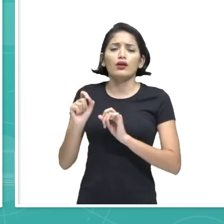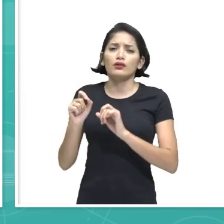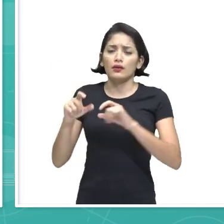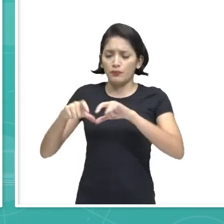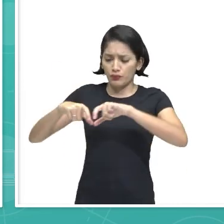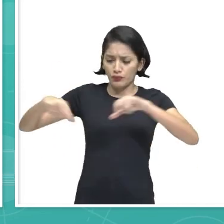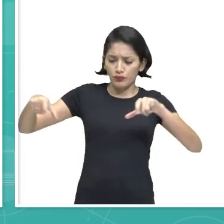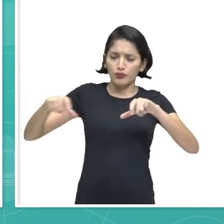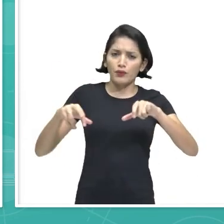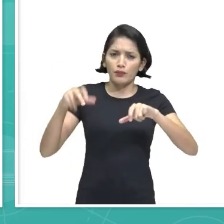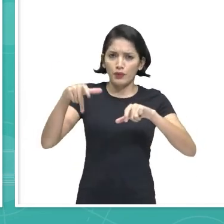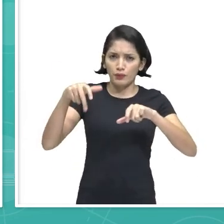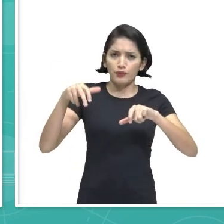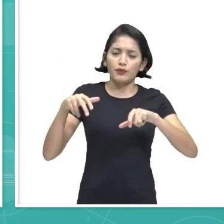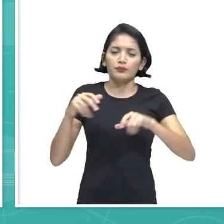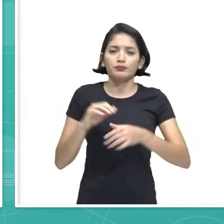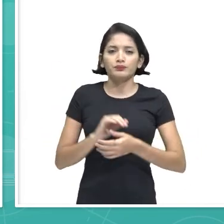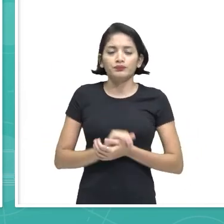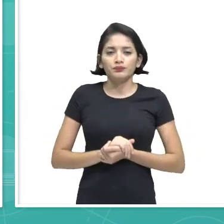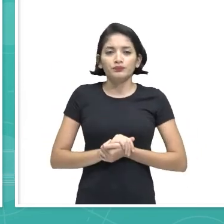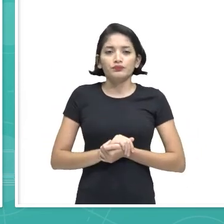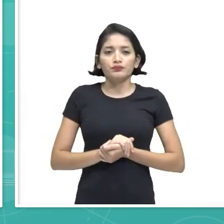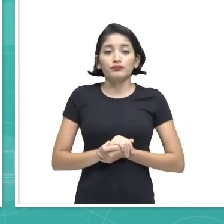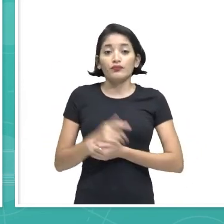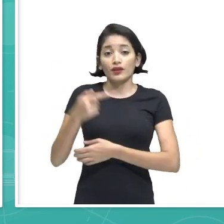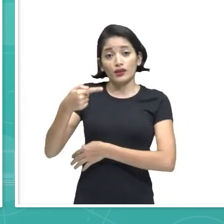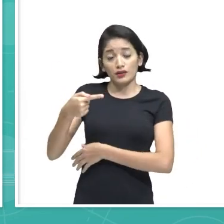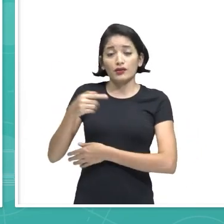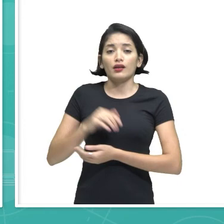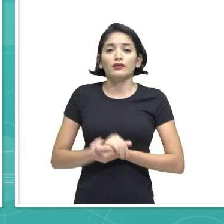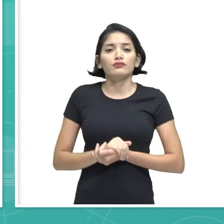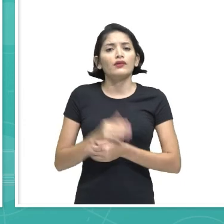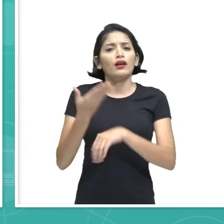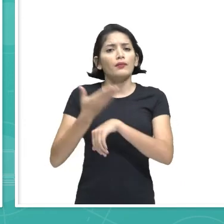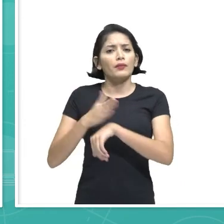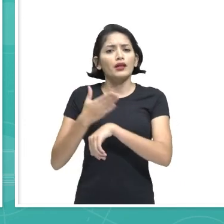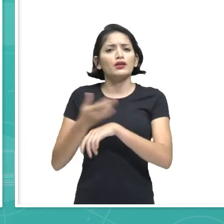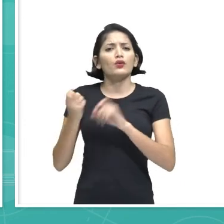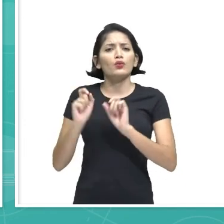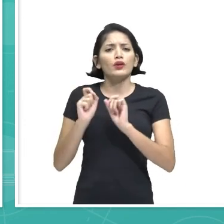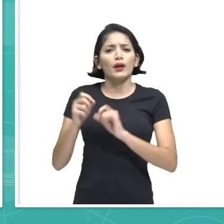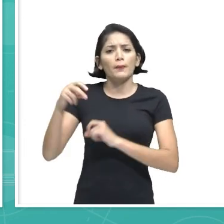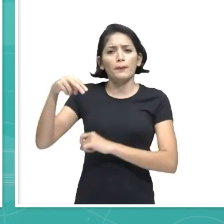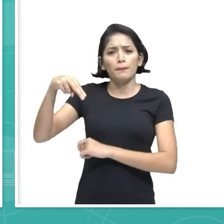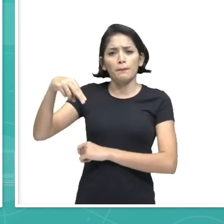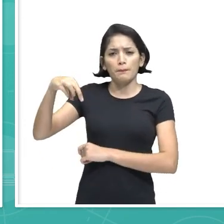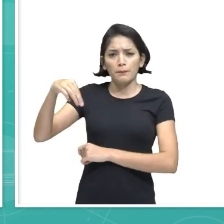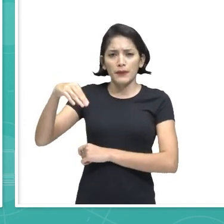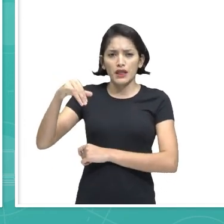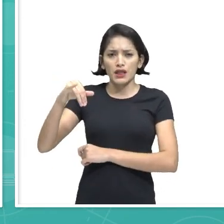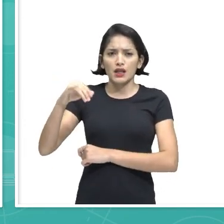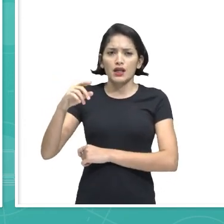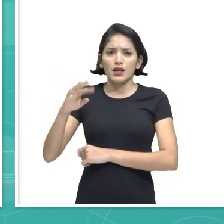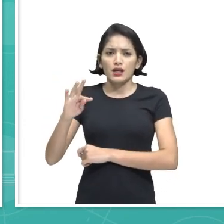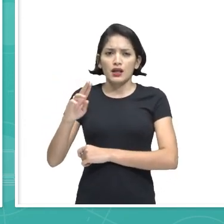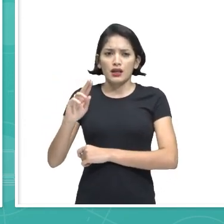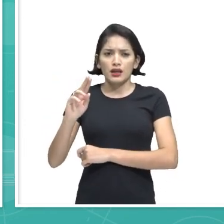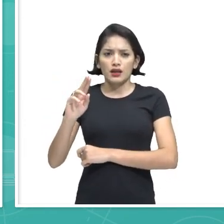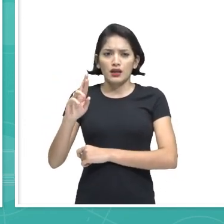degrau, step. 7. Para praticá-la, precisamos de um mini trampolim,